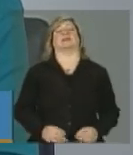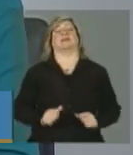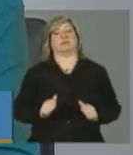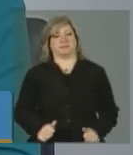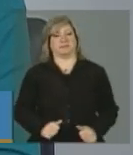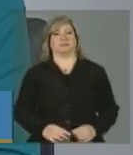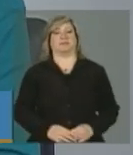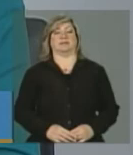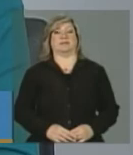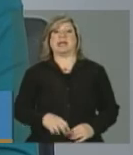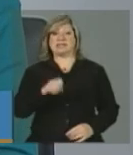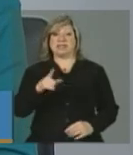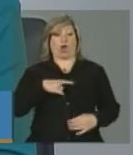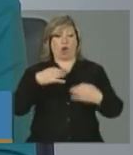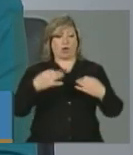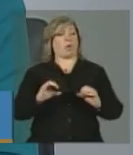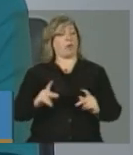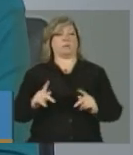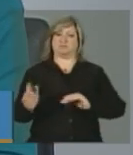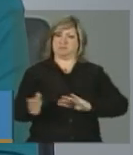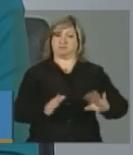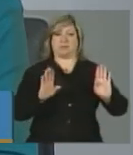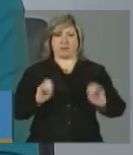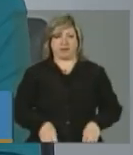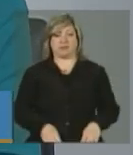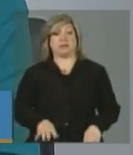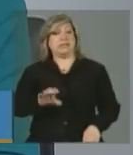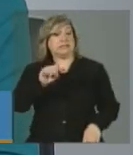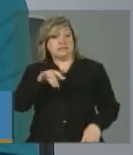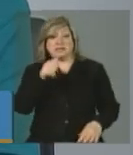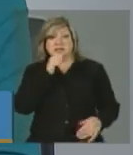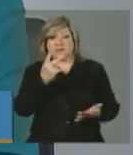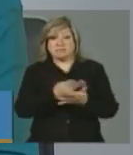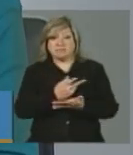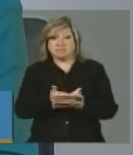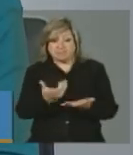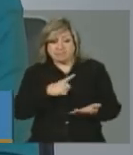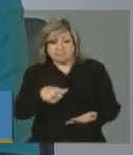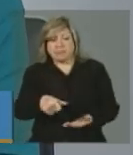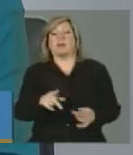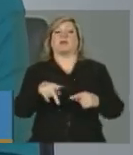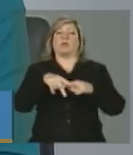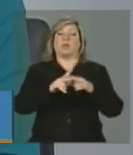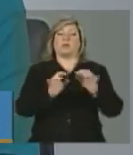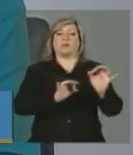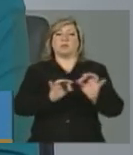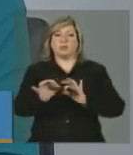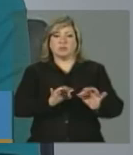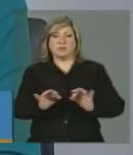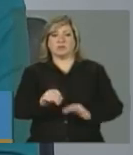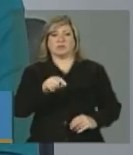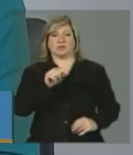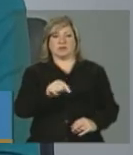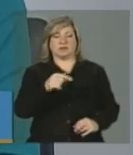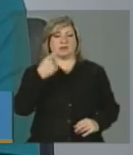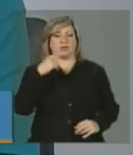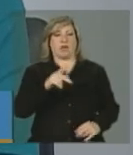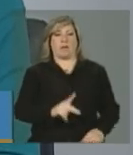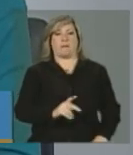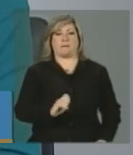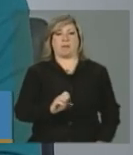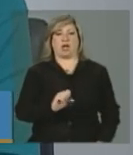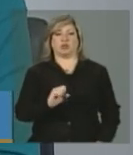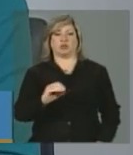corretamente. Se estiver, tudo bem. Caso não tenha, basta adicionar essa pessoa neste opção de pessoa